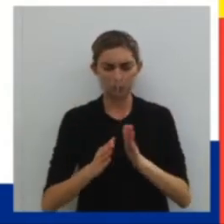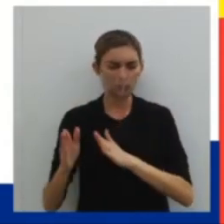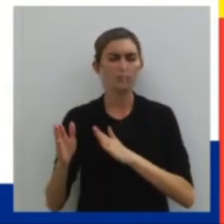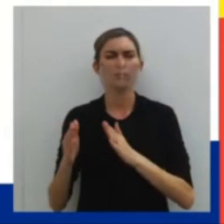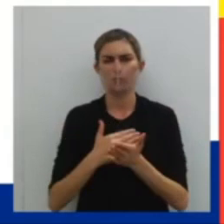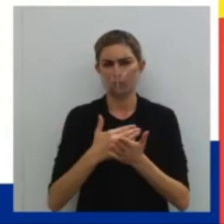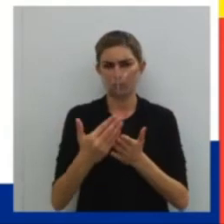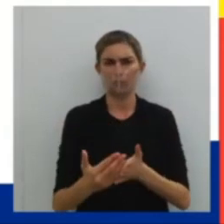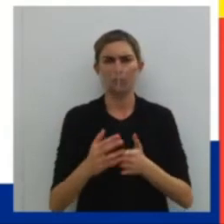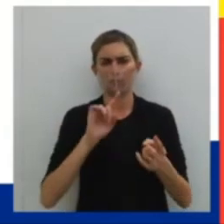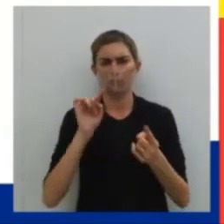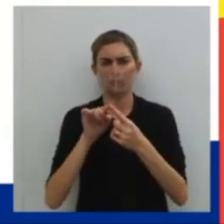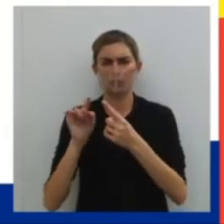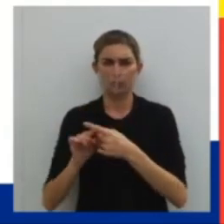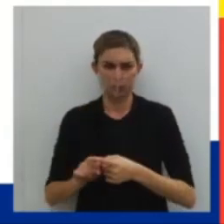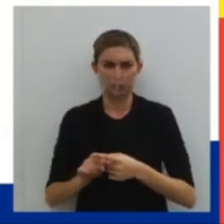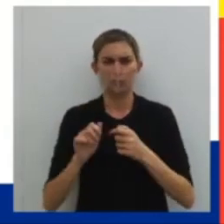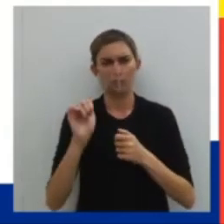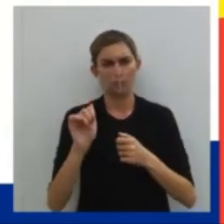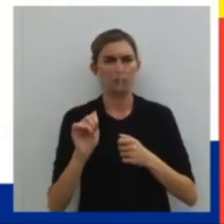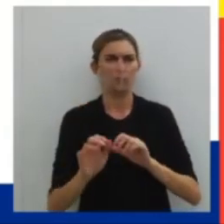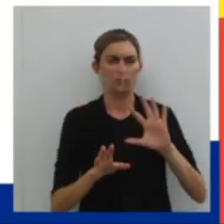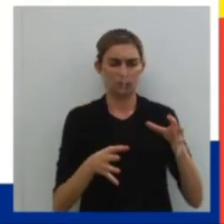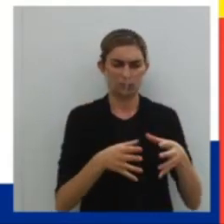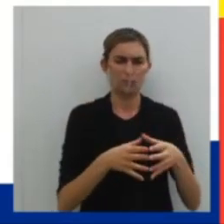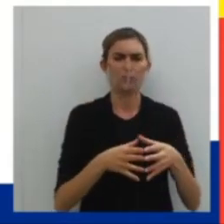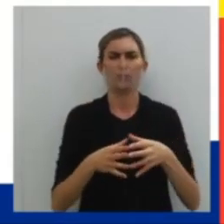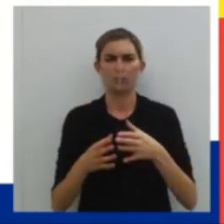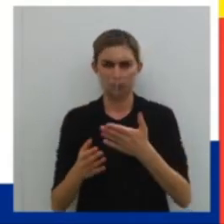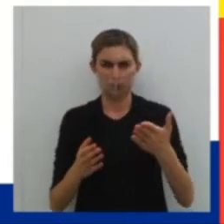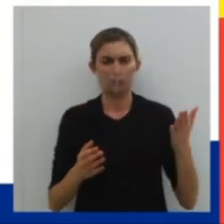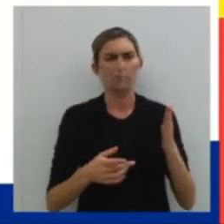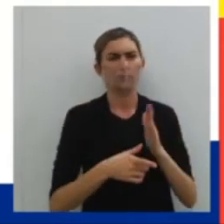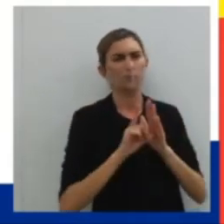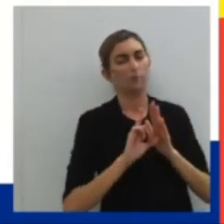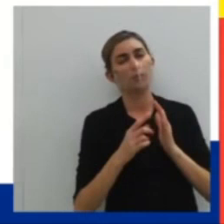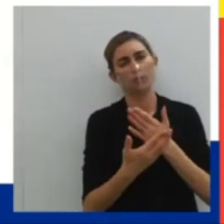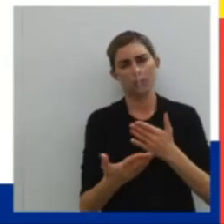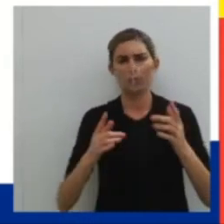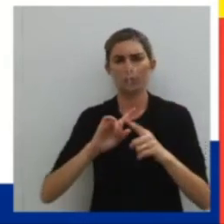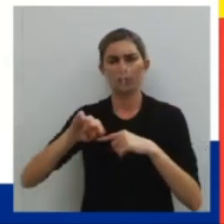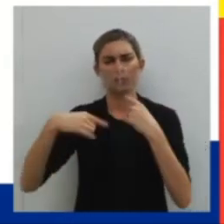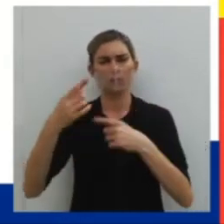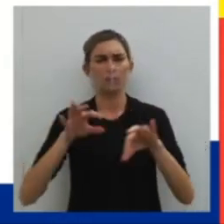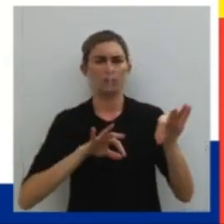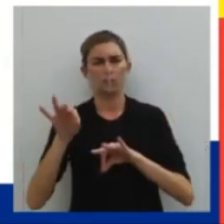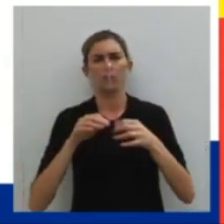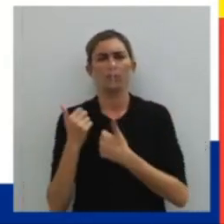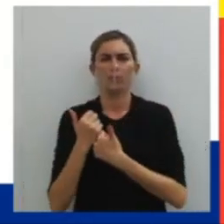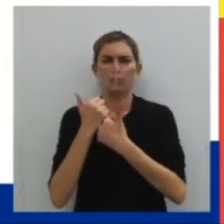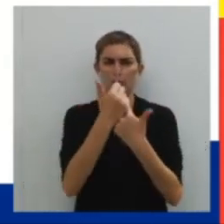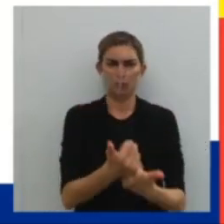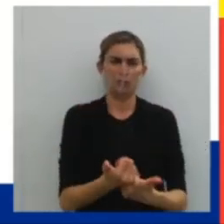no início, associar os elementos de A, como a gente fez aí anteriormente, e depois montar a